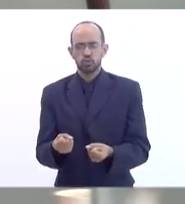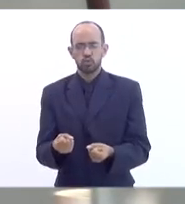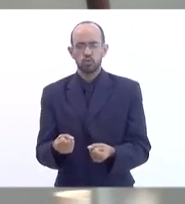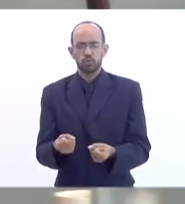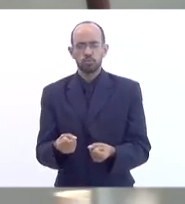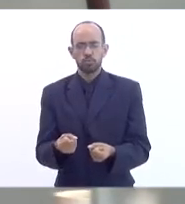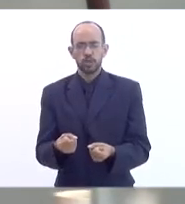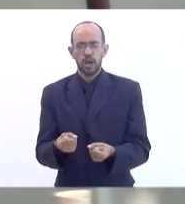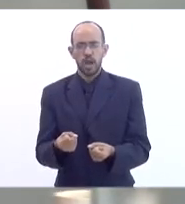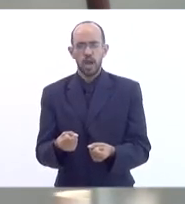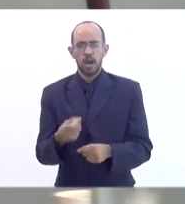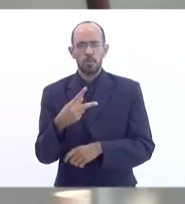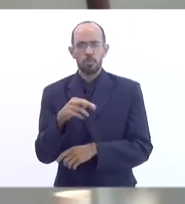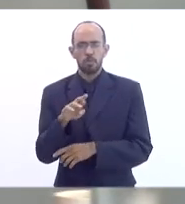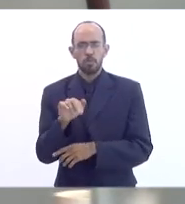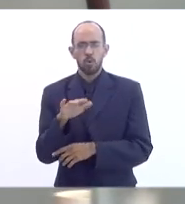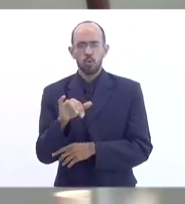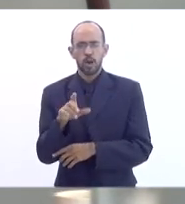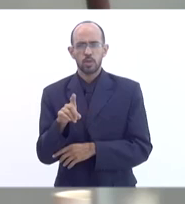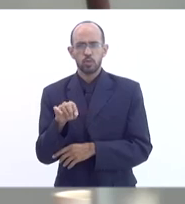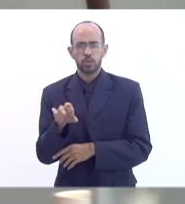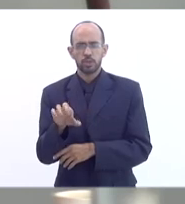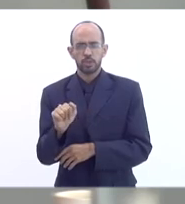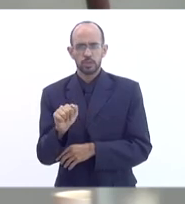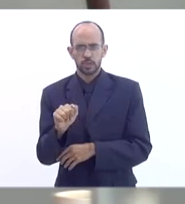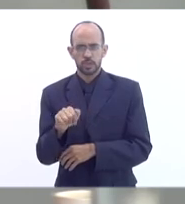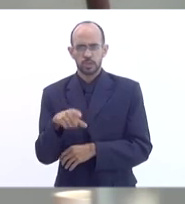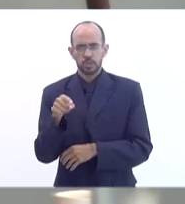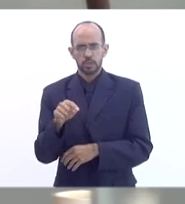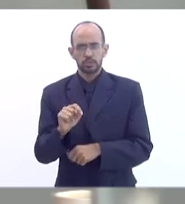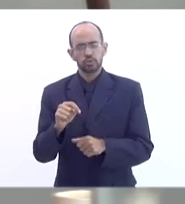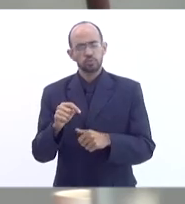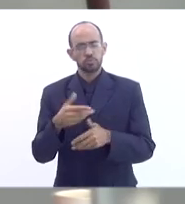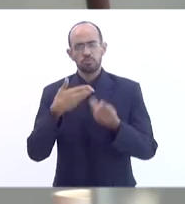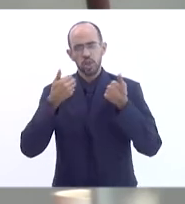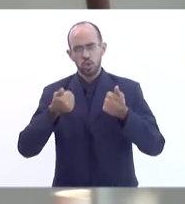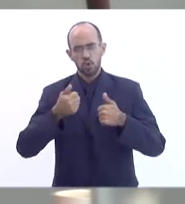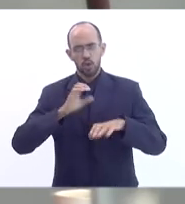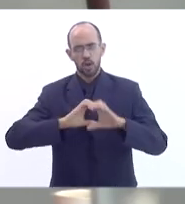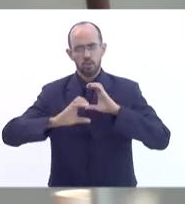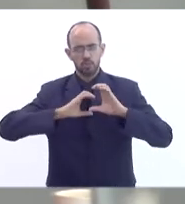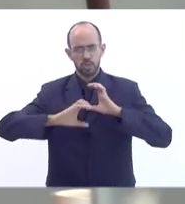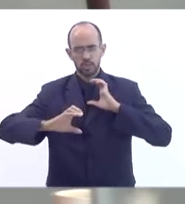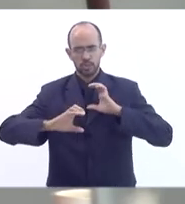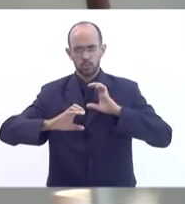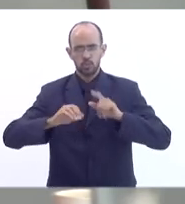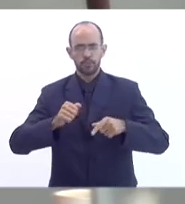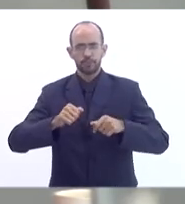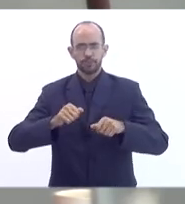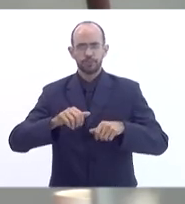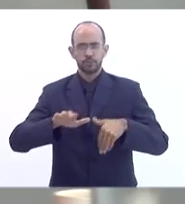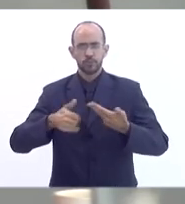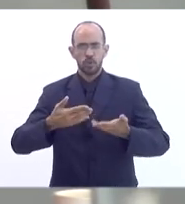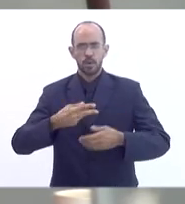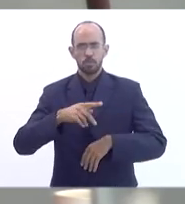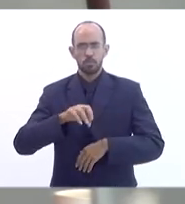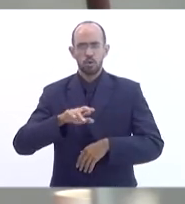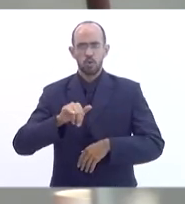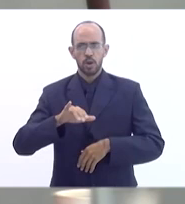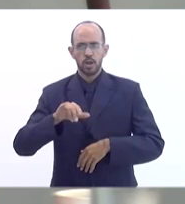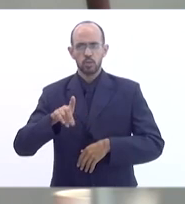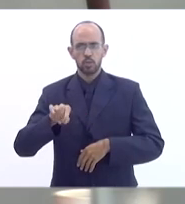de Panorama sensível sobretudo No que diz respeito à interrupção A procuradoria antiga